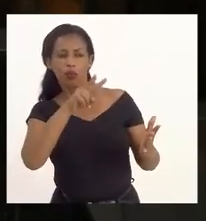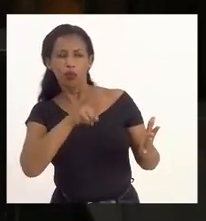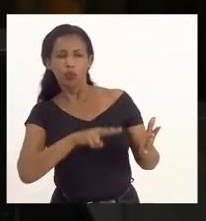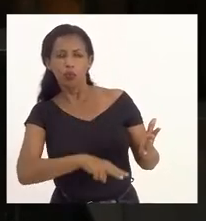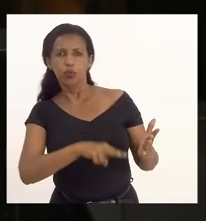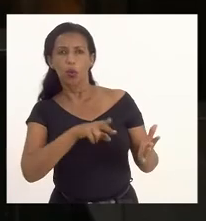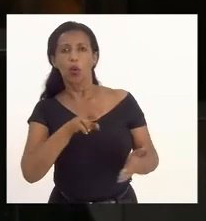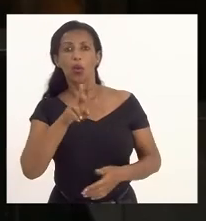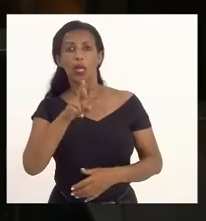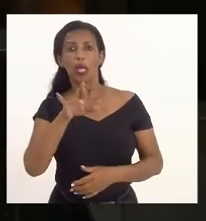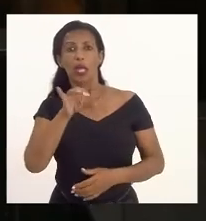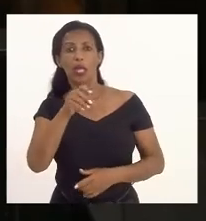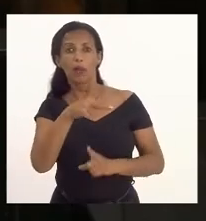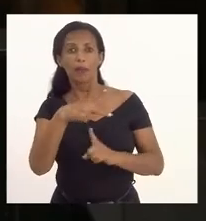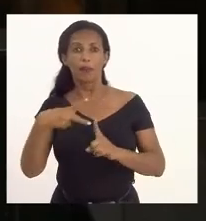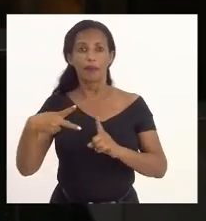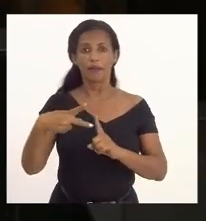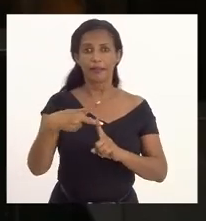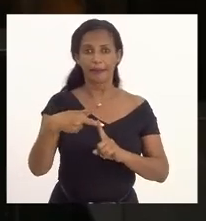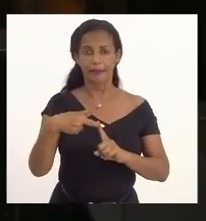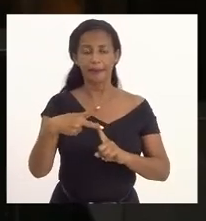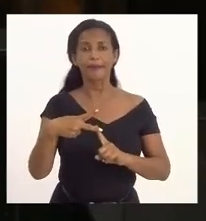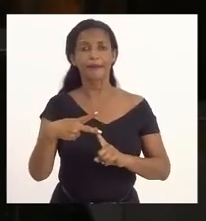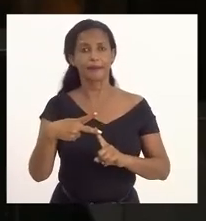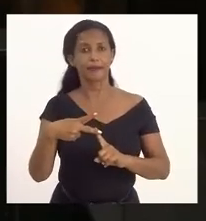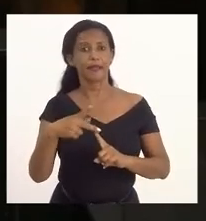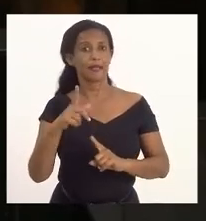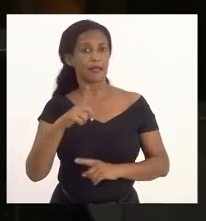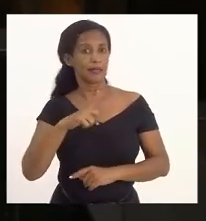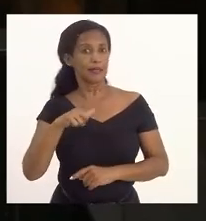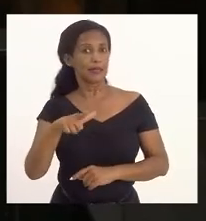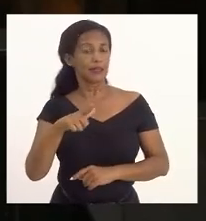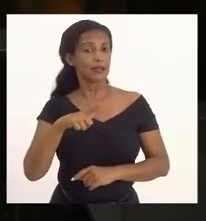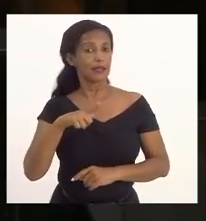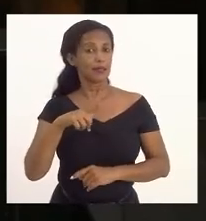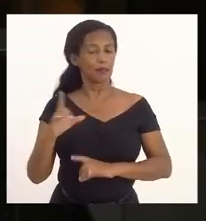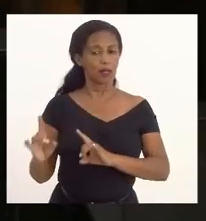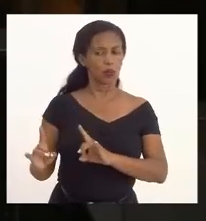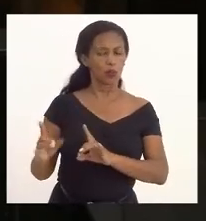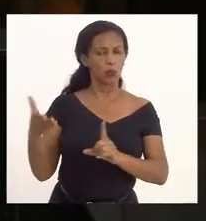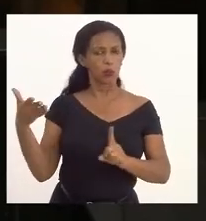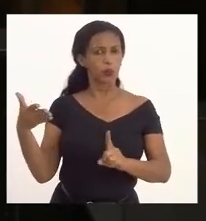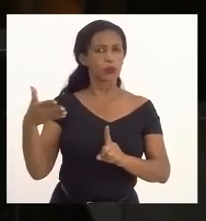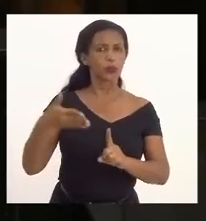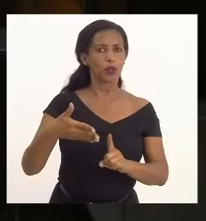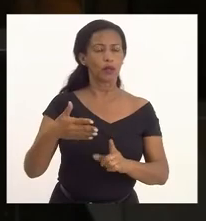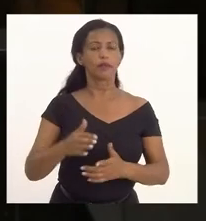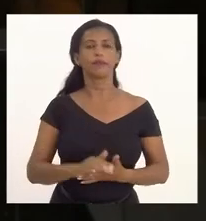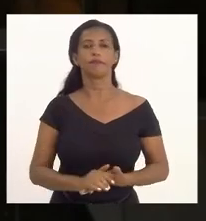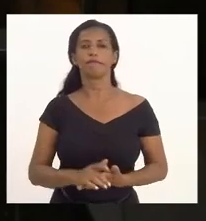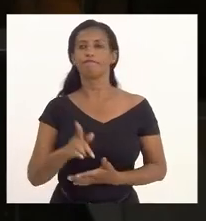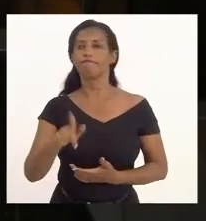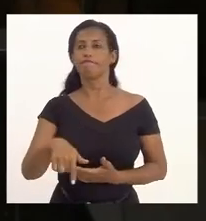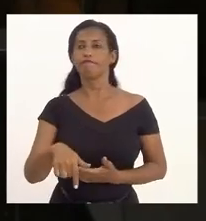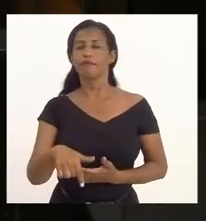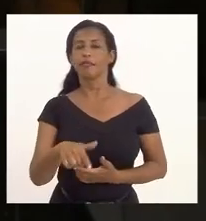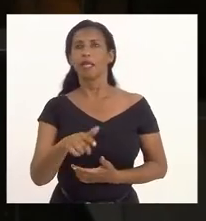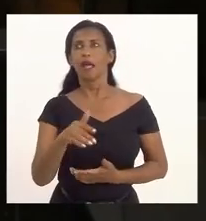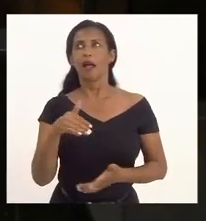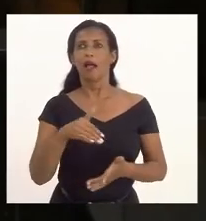do Rio Previdência, que tem dotação específica, que é de